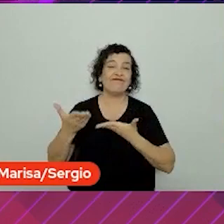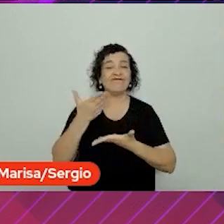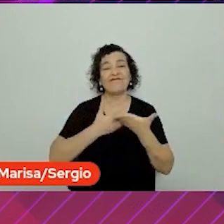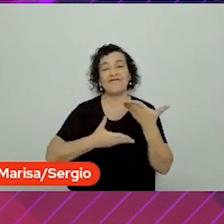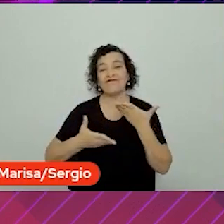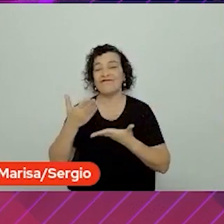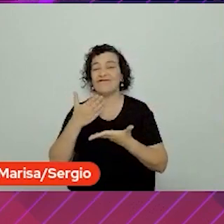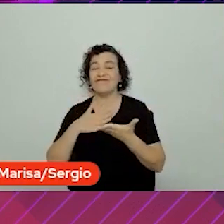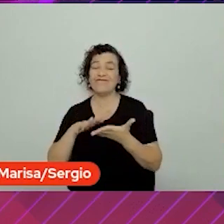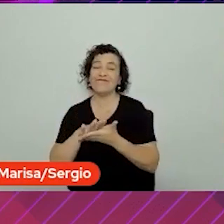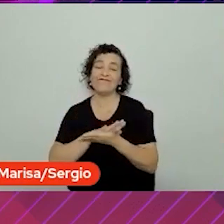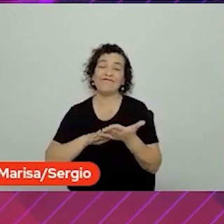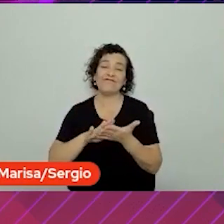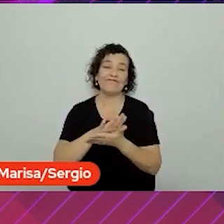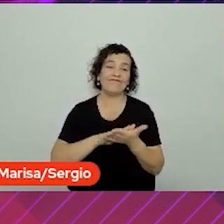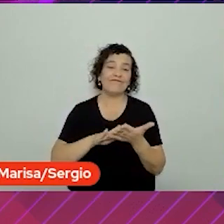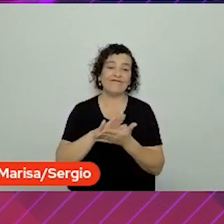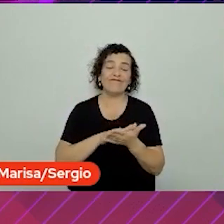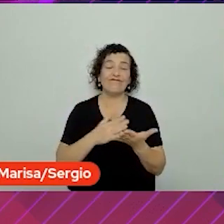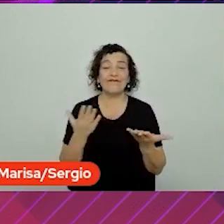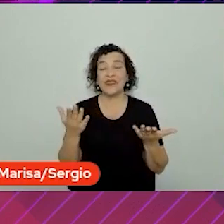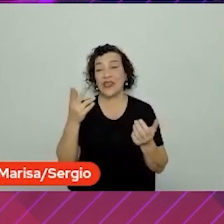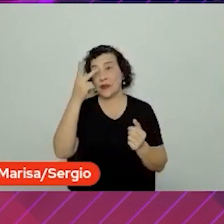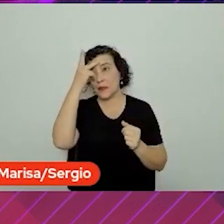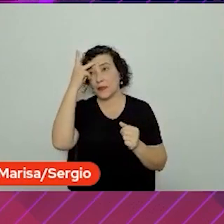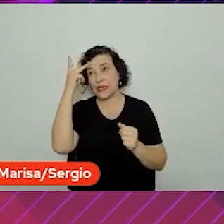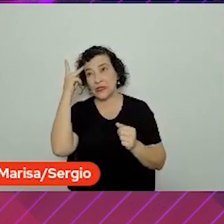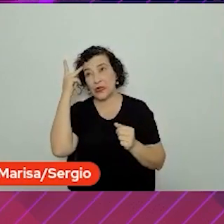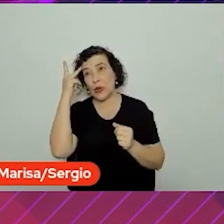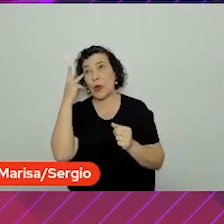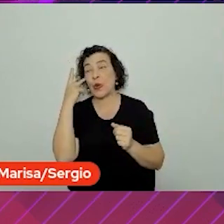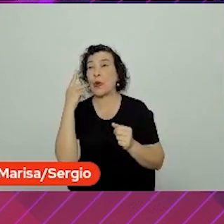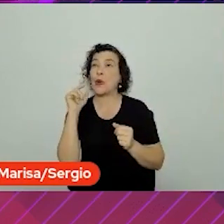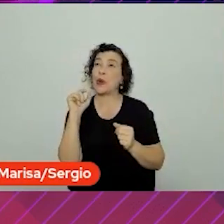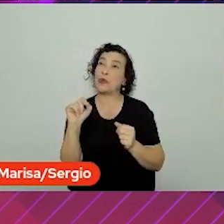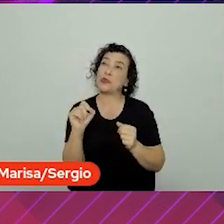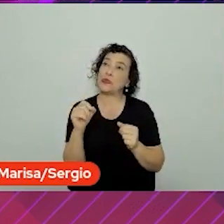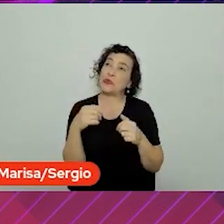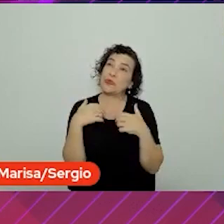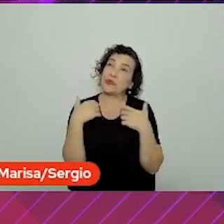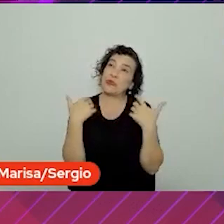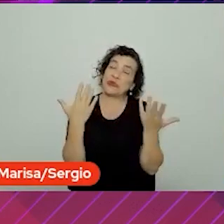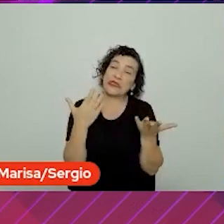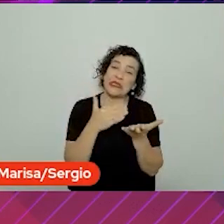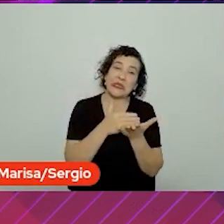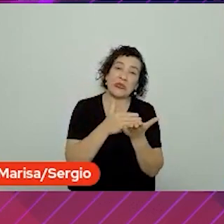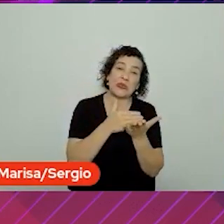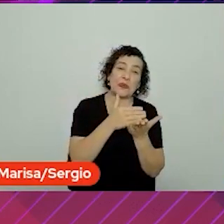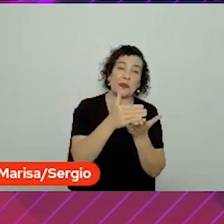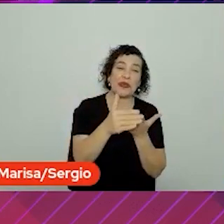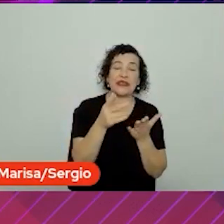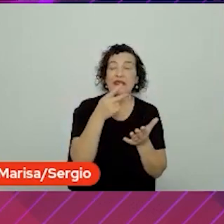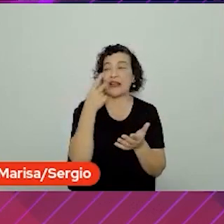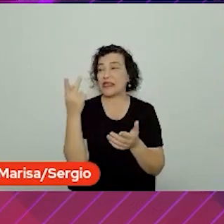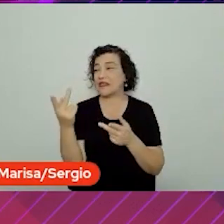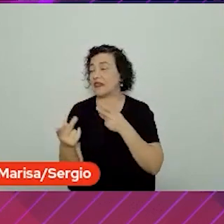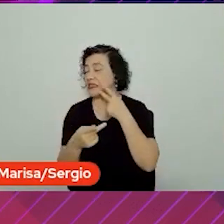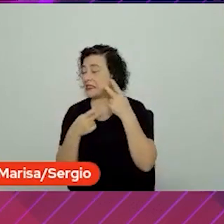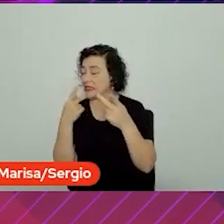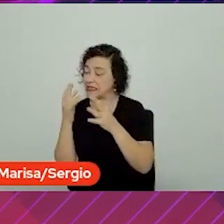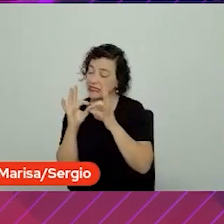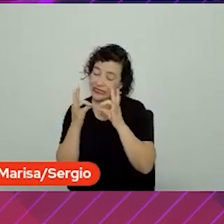como que você vai engajar uma pessoa em um determinado tipo de iniciativa, sendo que você fica falando, falando,